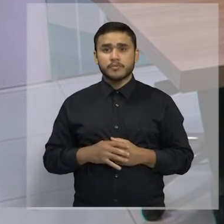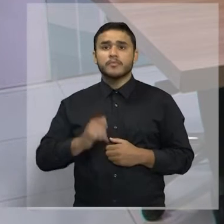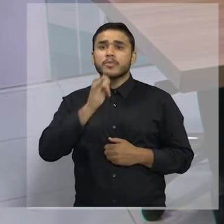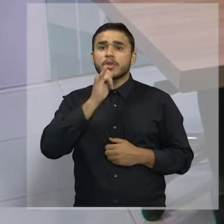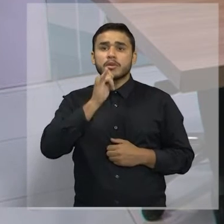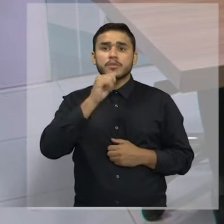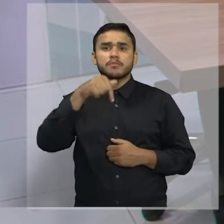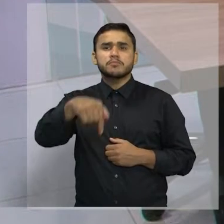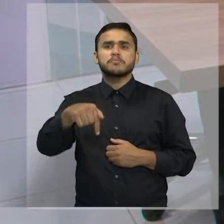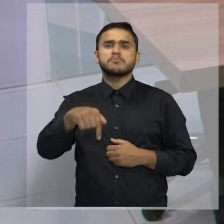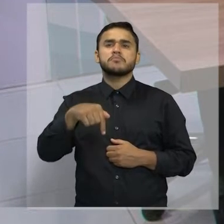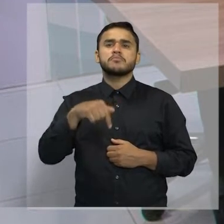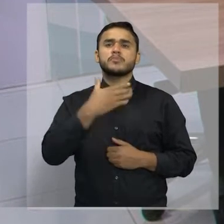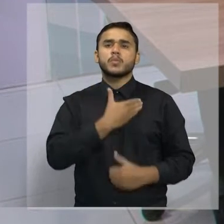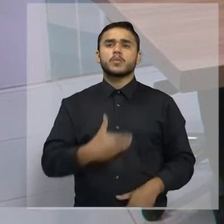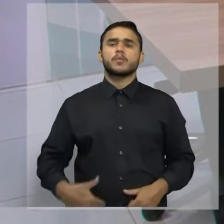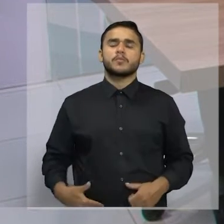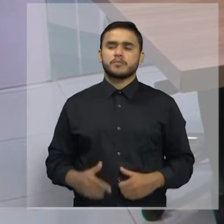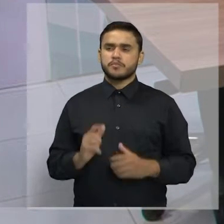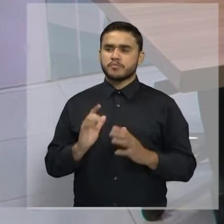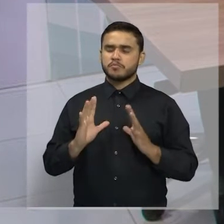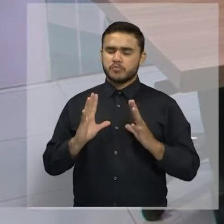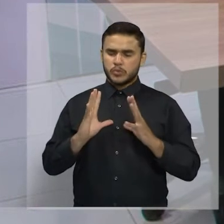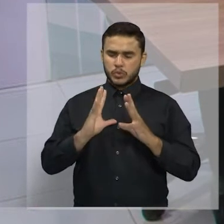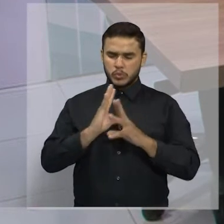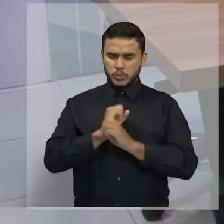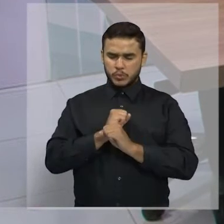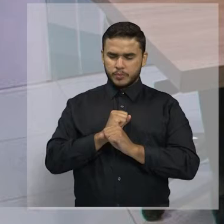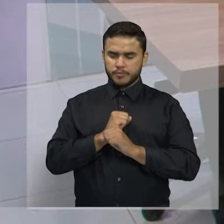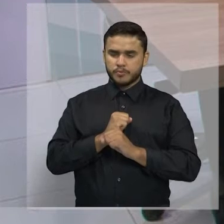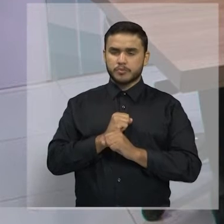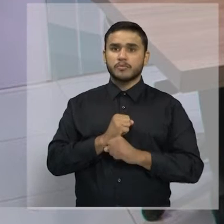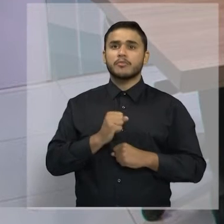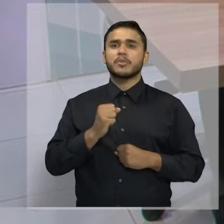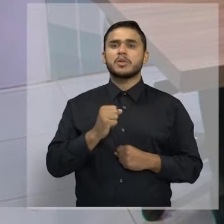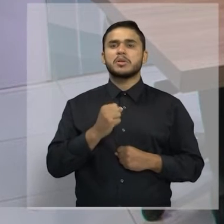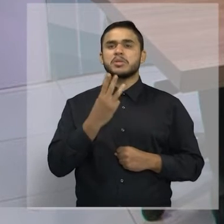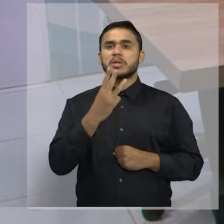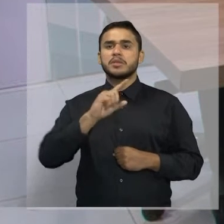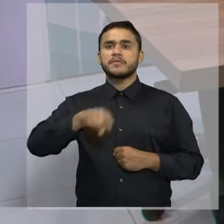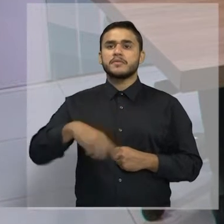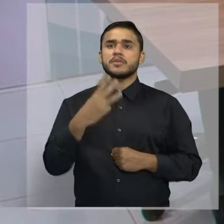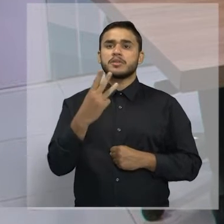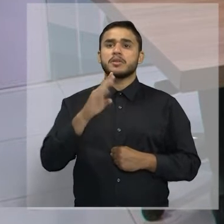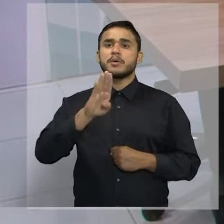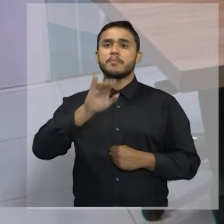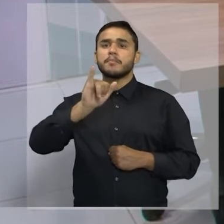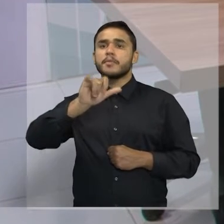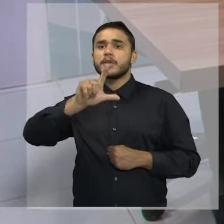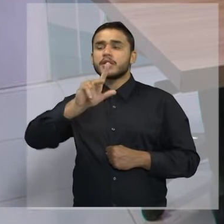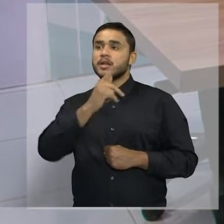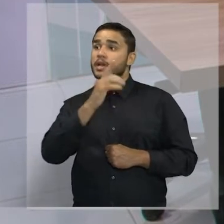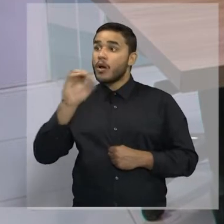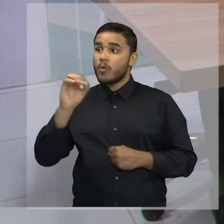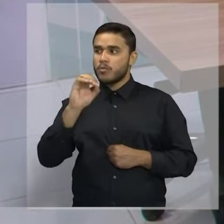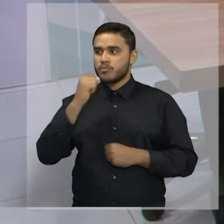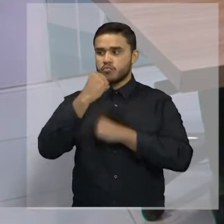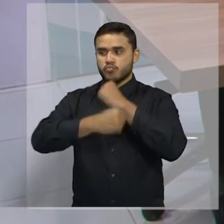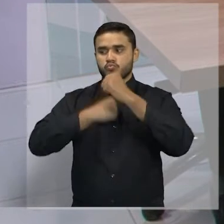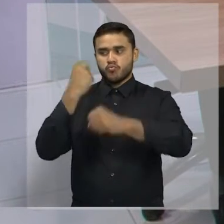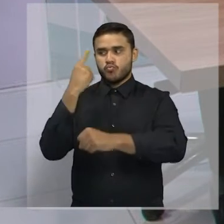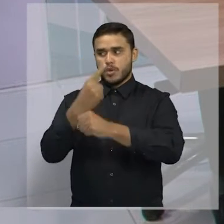número, o Estado paga de benefício 3,3 bilhões de reais.